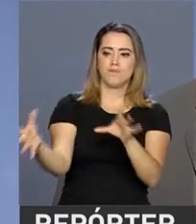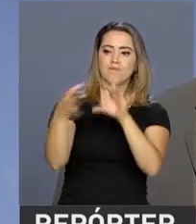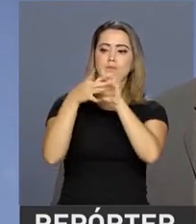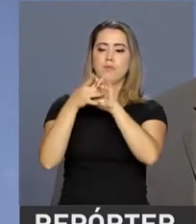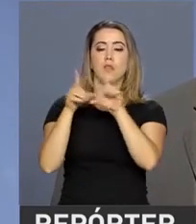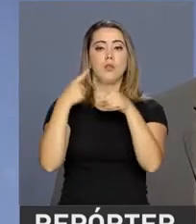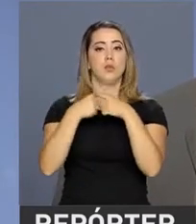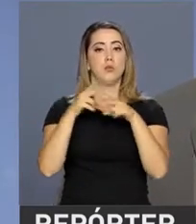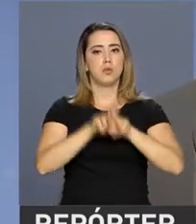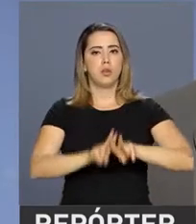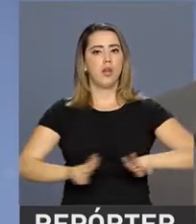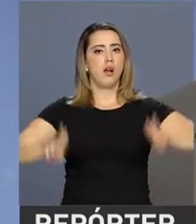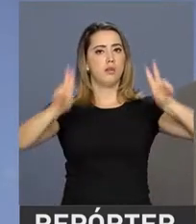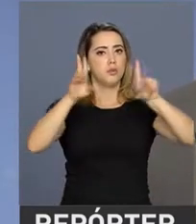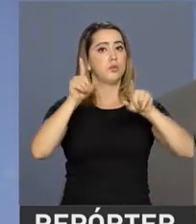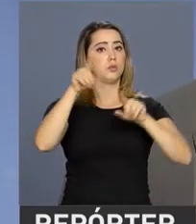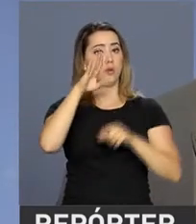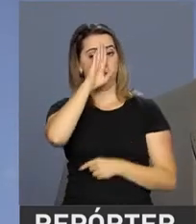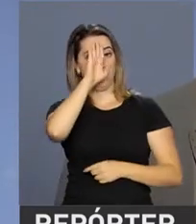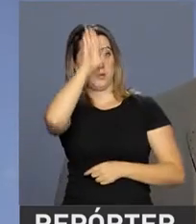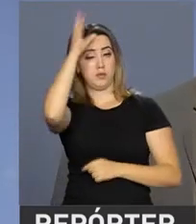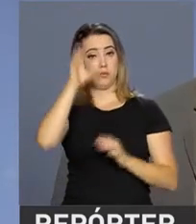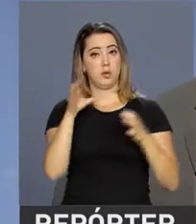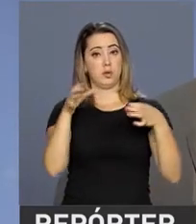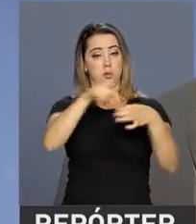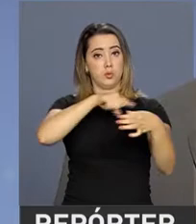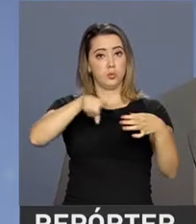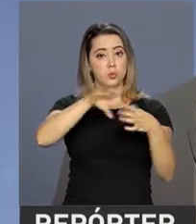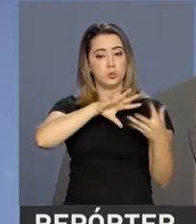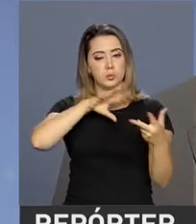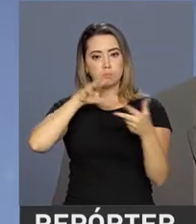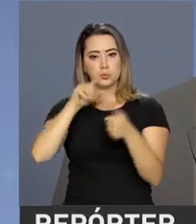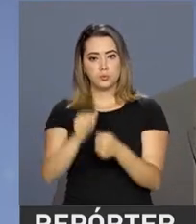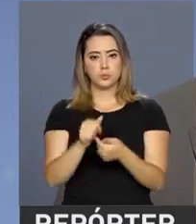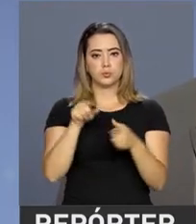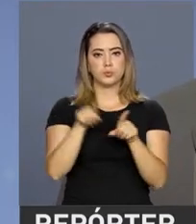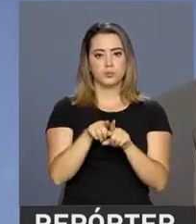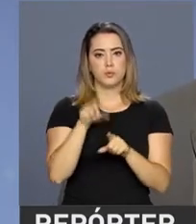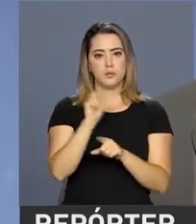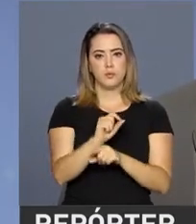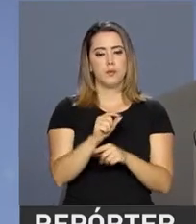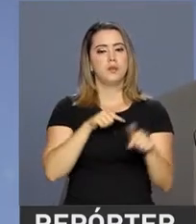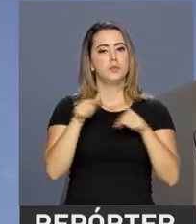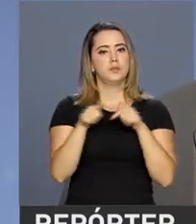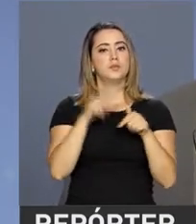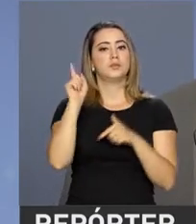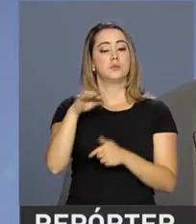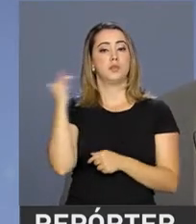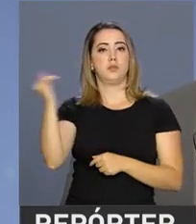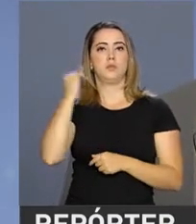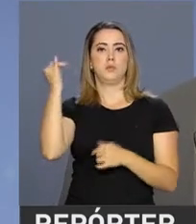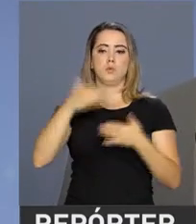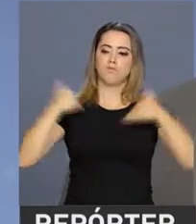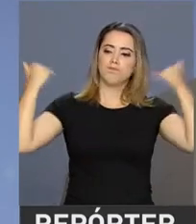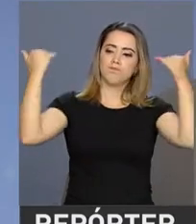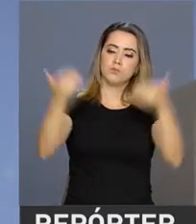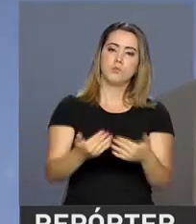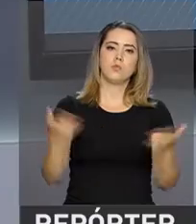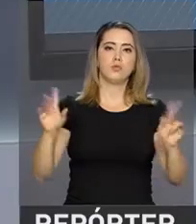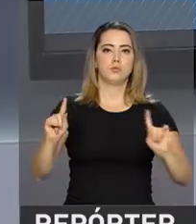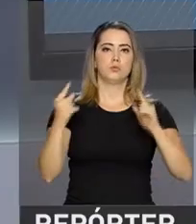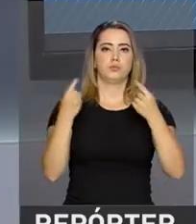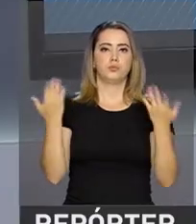a ONU é a principal organização internacional de escopo universal e a atuação dela é imprescindível para enfrentar os desafios de